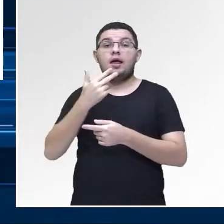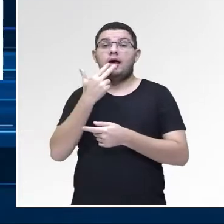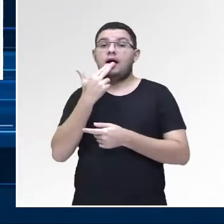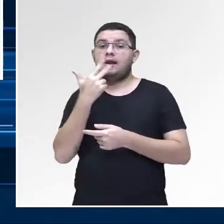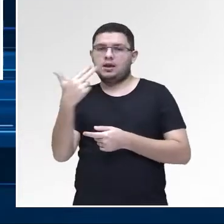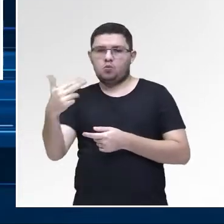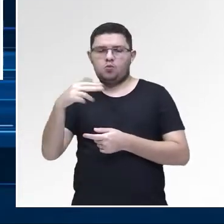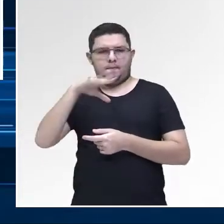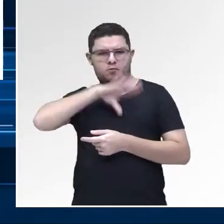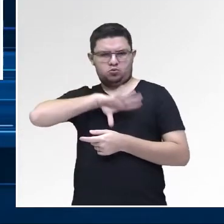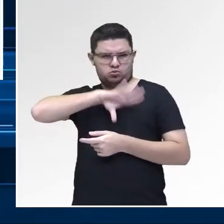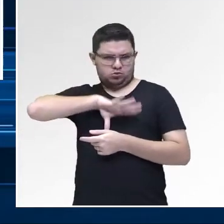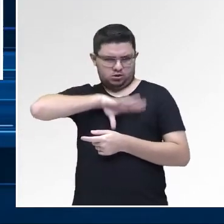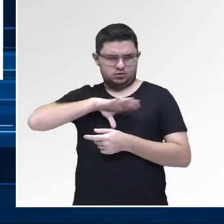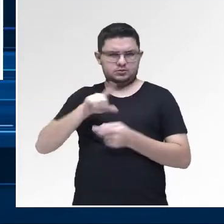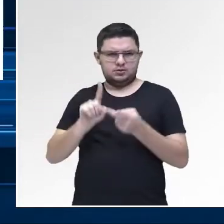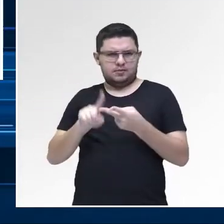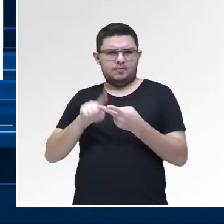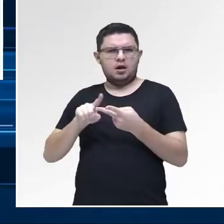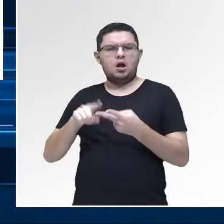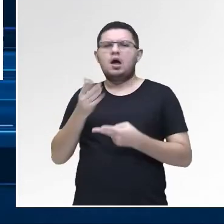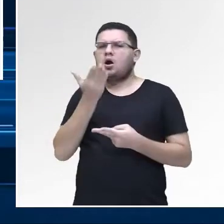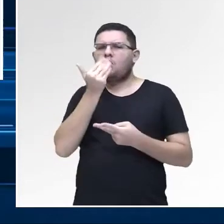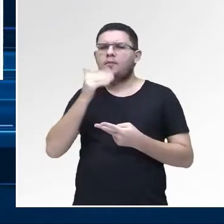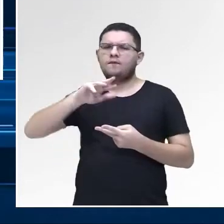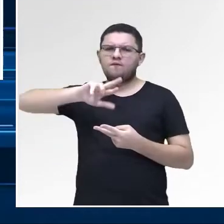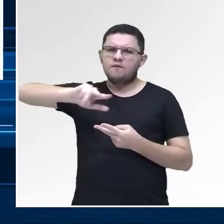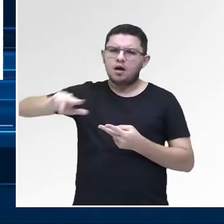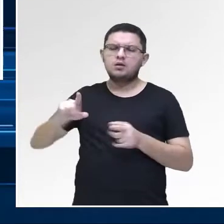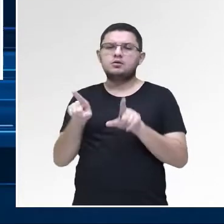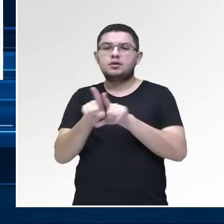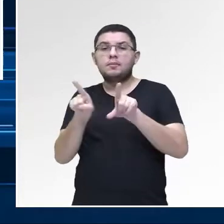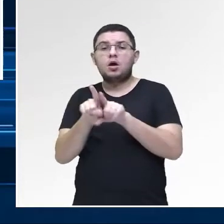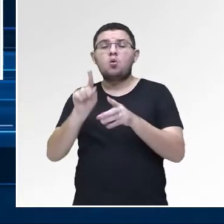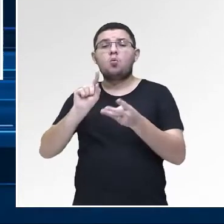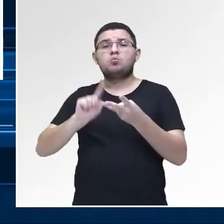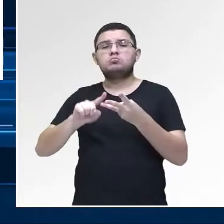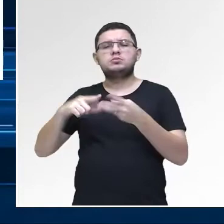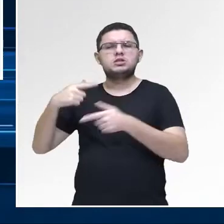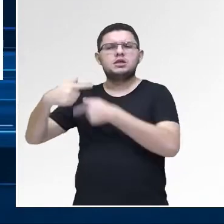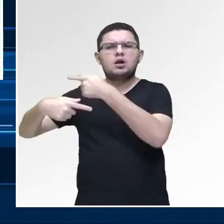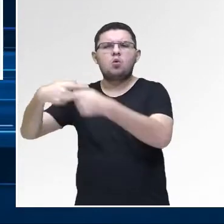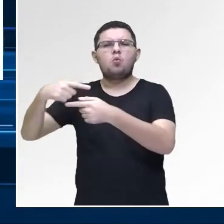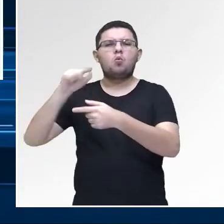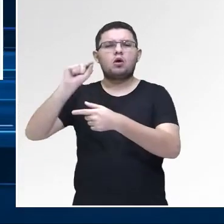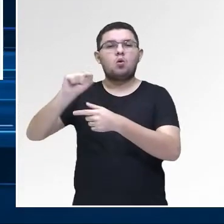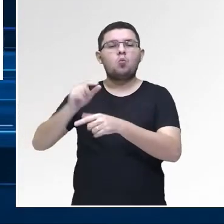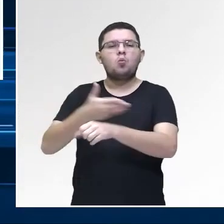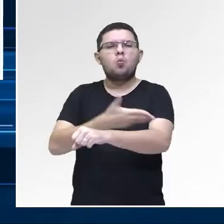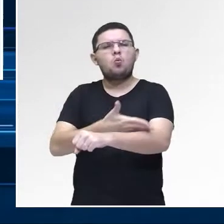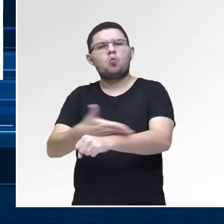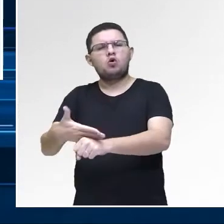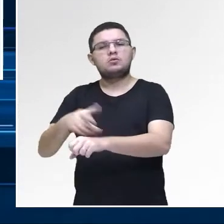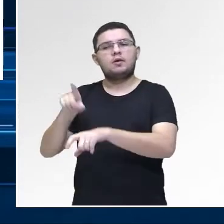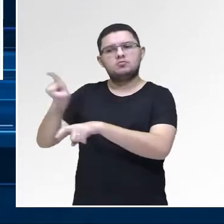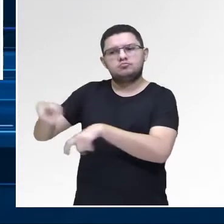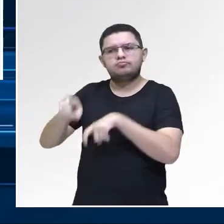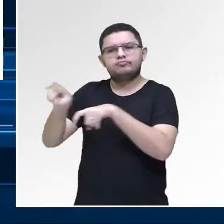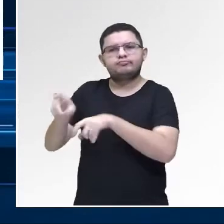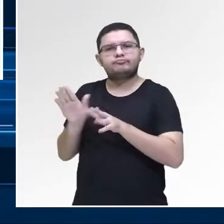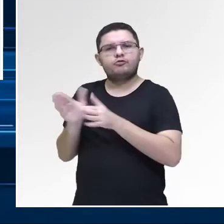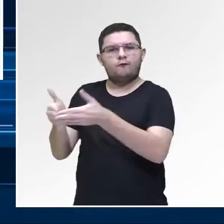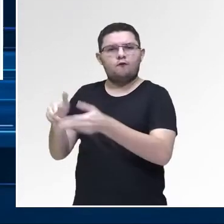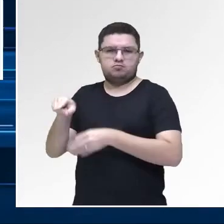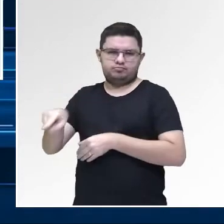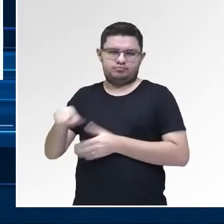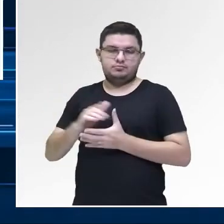no nosso país essa herança colonial de ser um país agrário. Somente depois